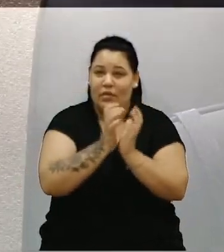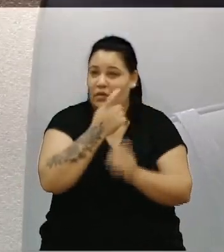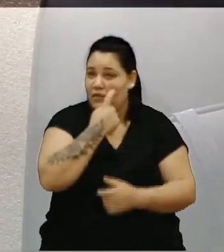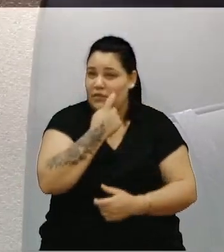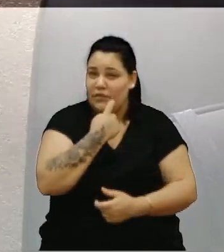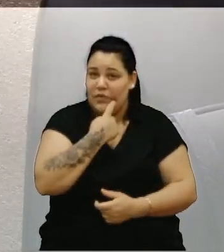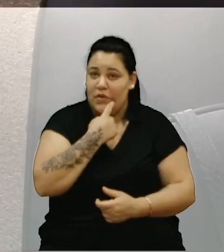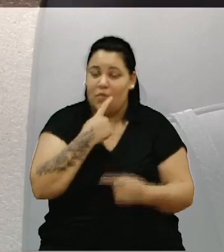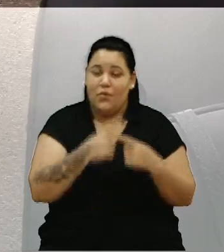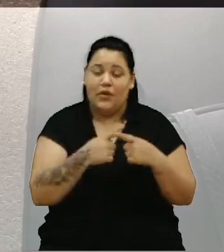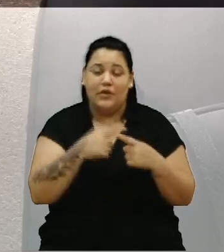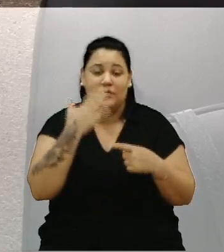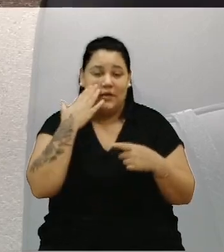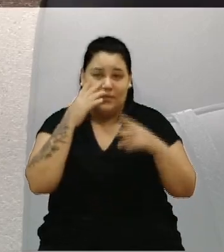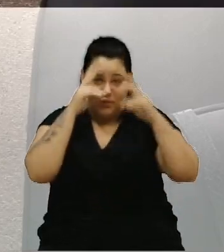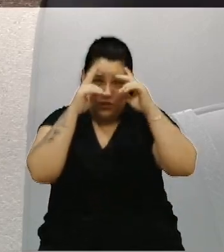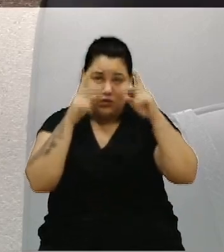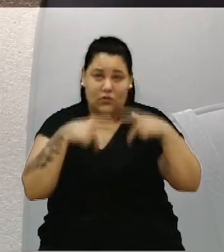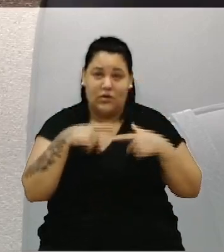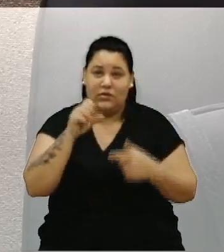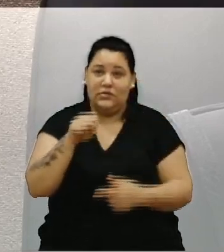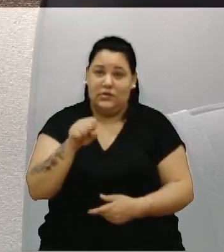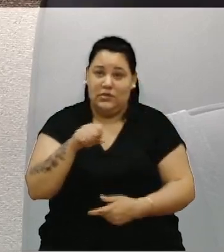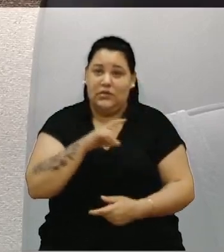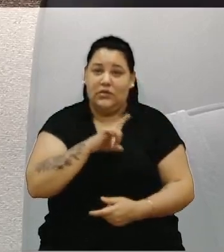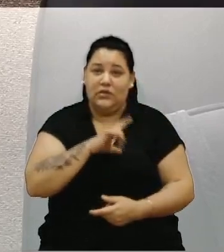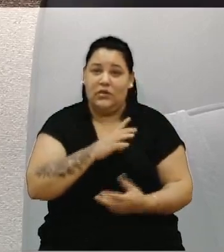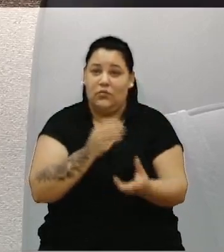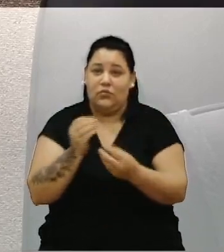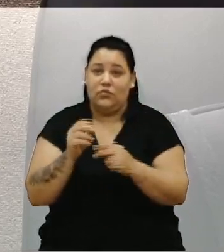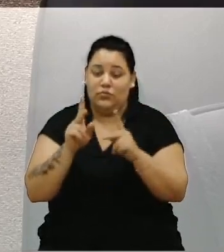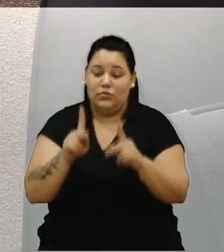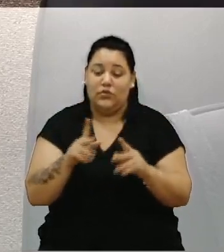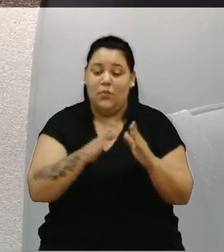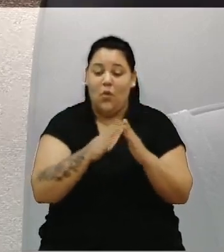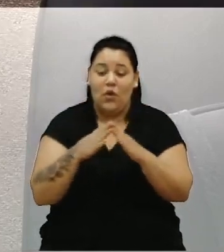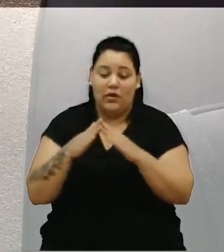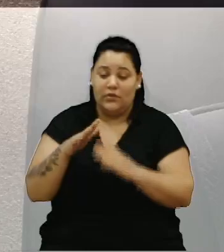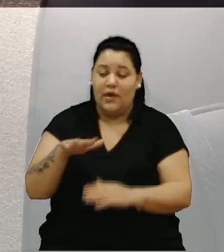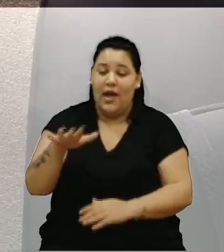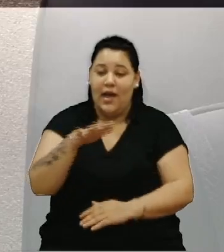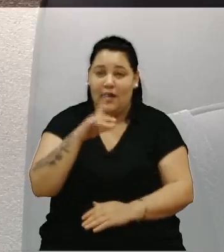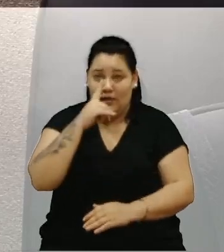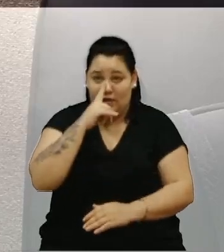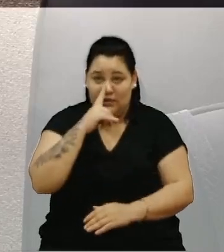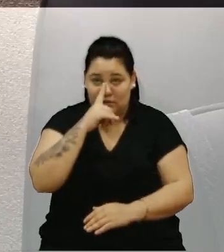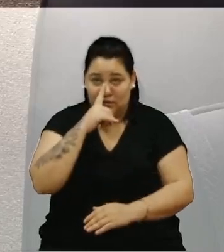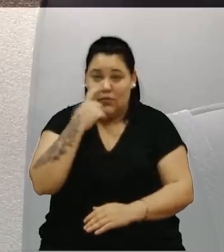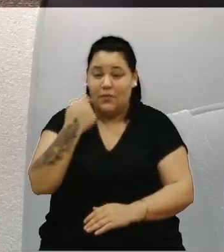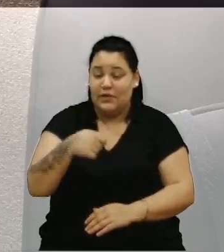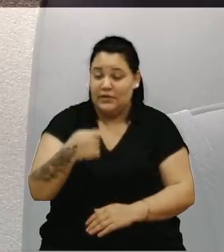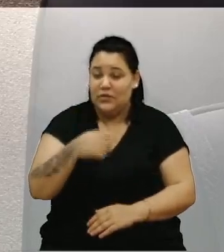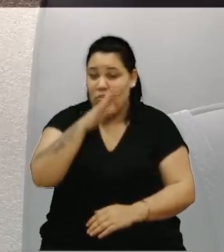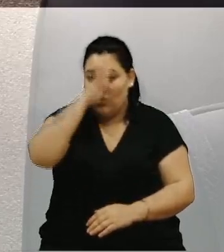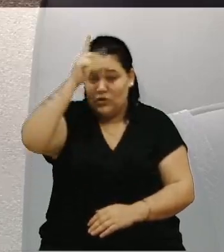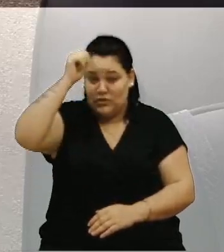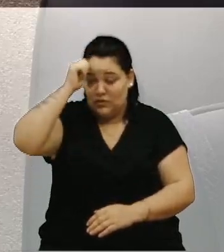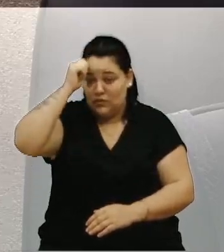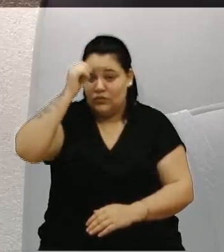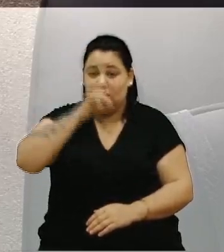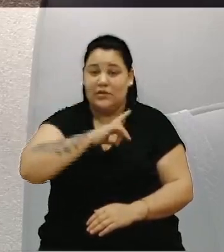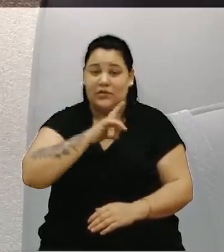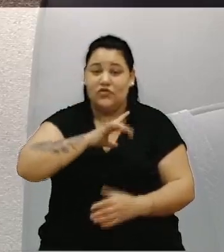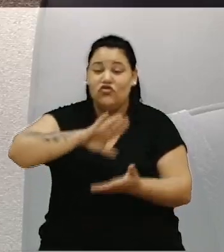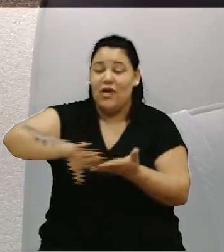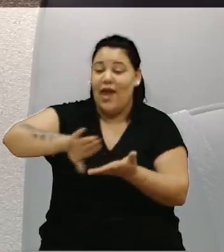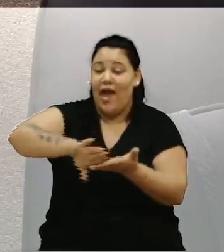sabe e reconhece, sim, tem muitas pessoas morando em área de risco, sim, é necessário que o município, né,